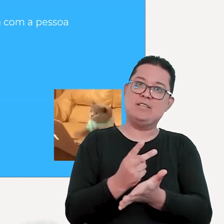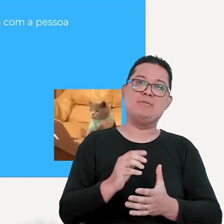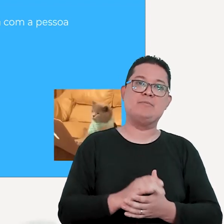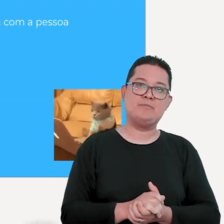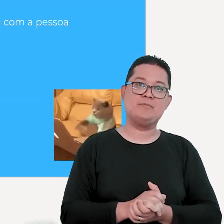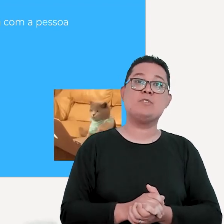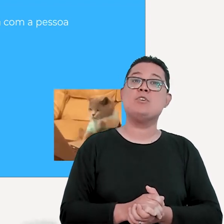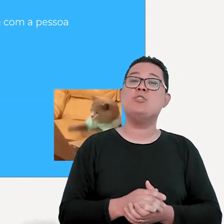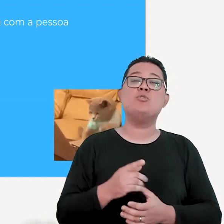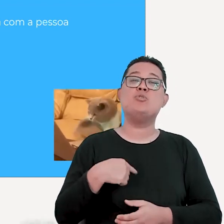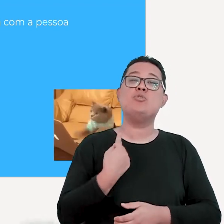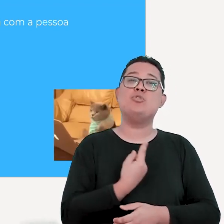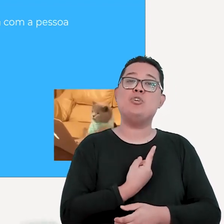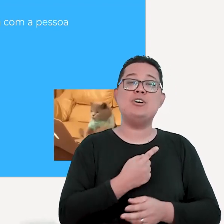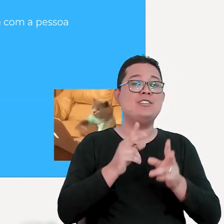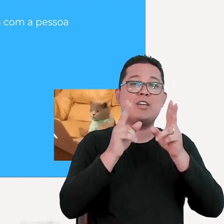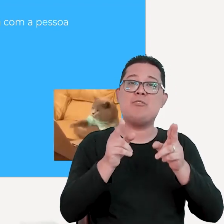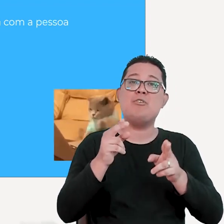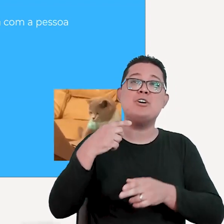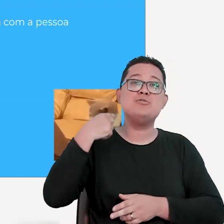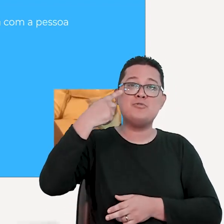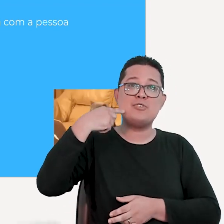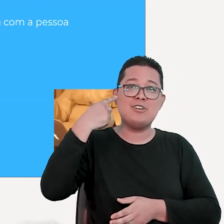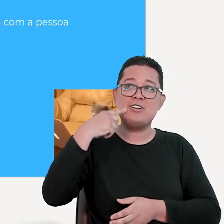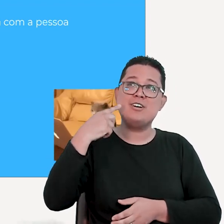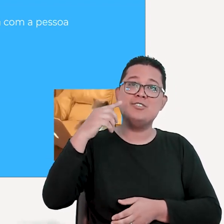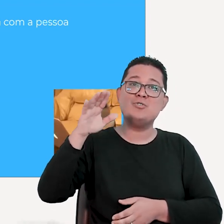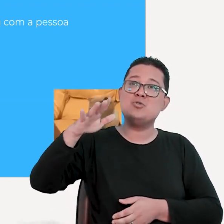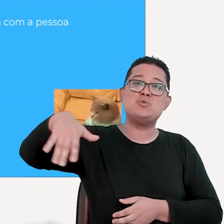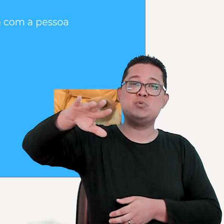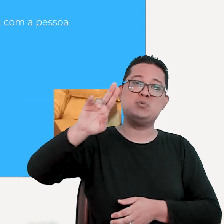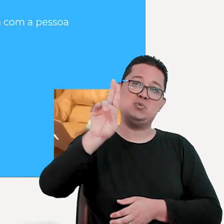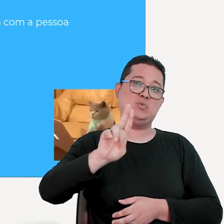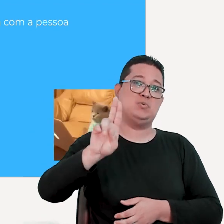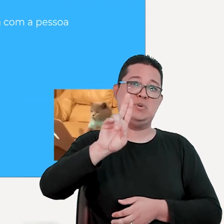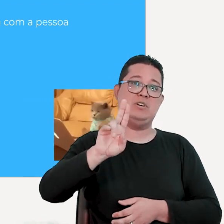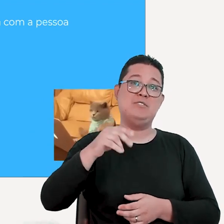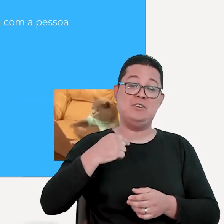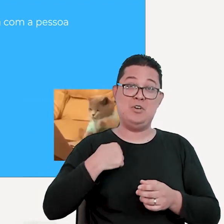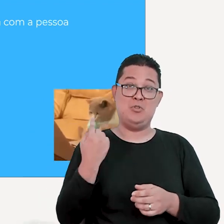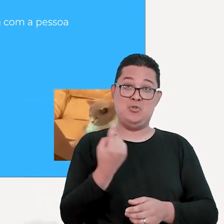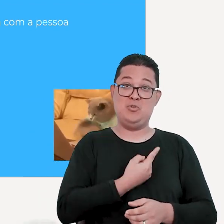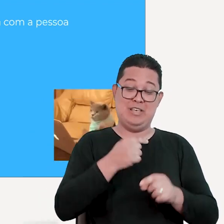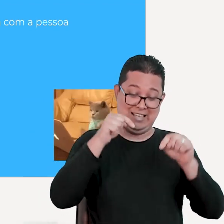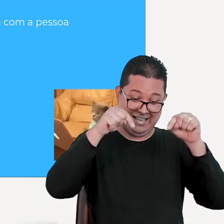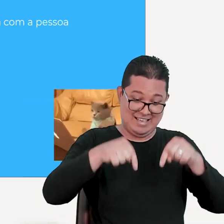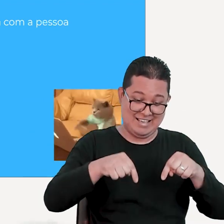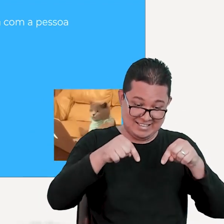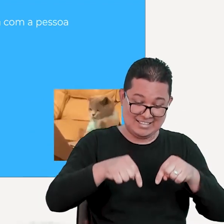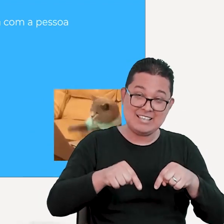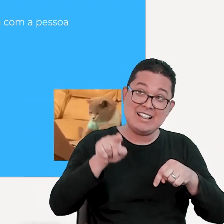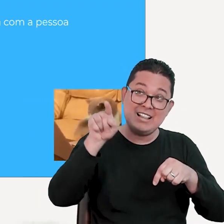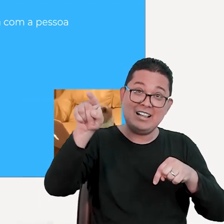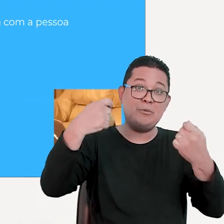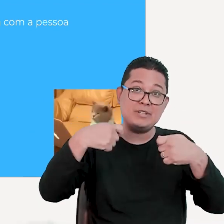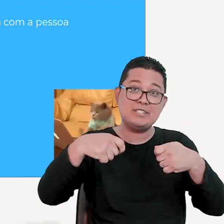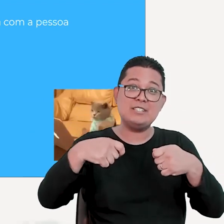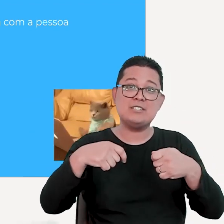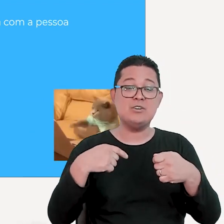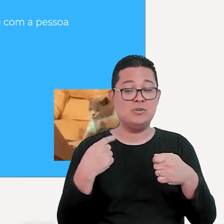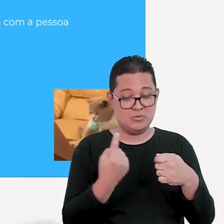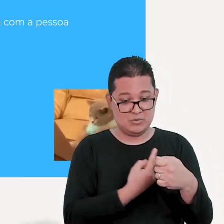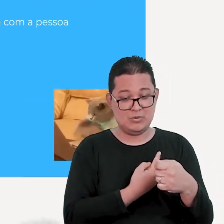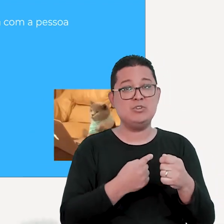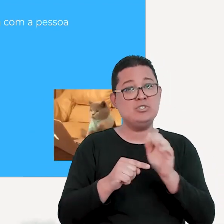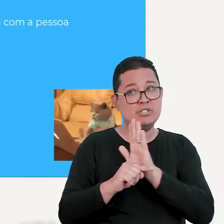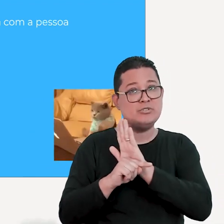pessoa usuária, nós estamos aqui para fazer o que elas necessitam, de acordo com as necessidades dela, né? E também com as necessidades